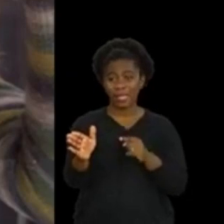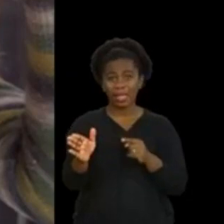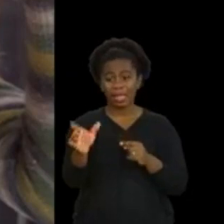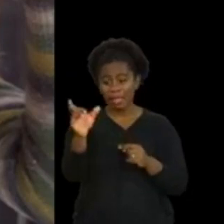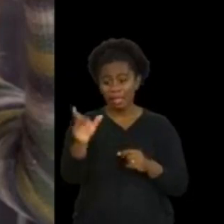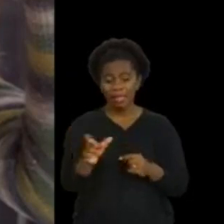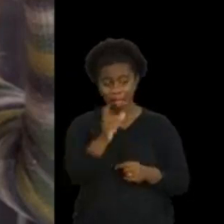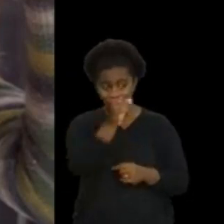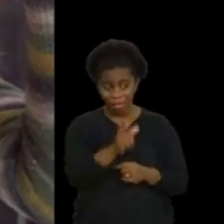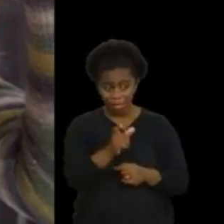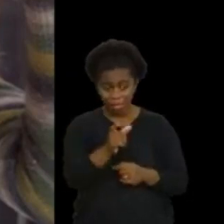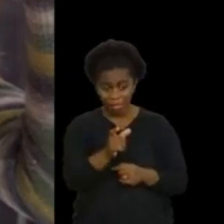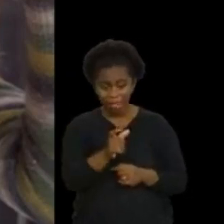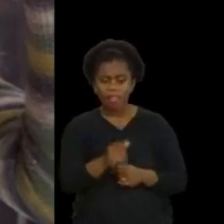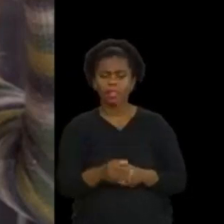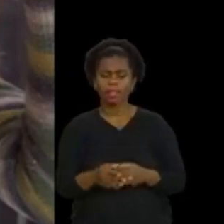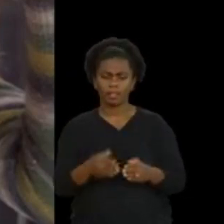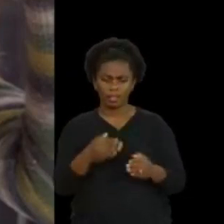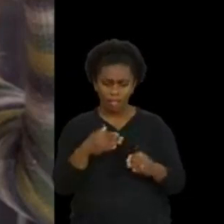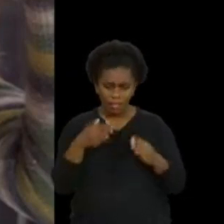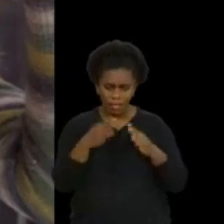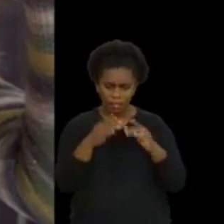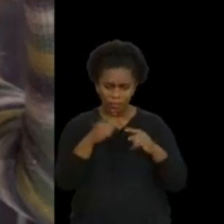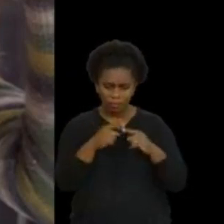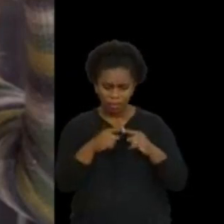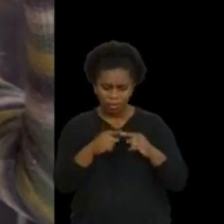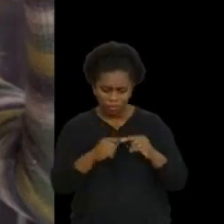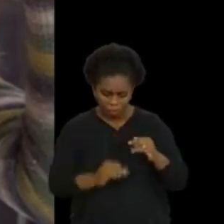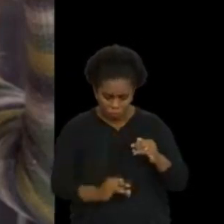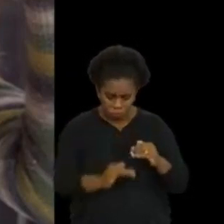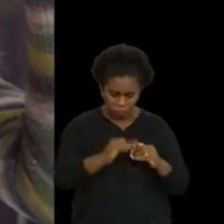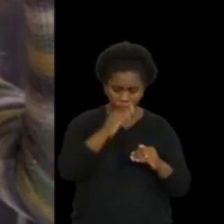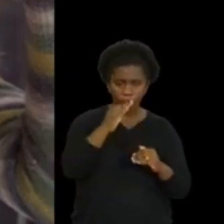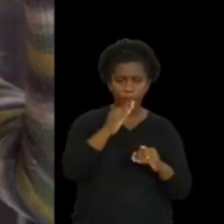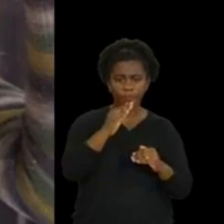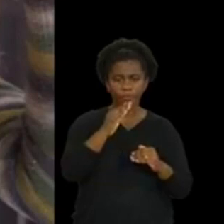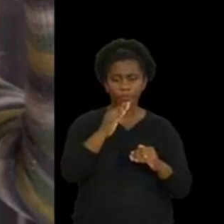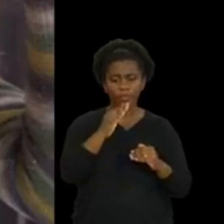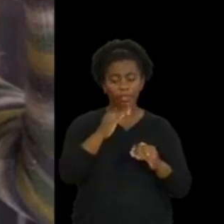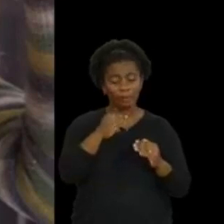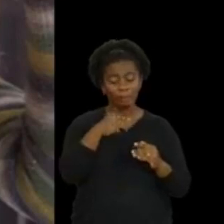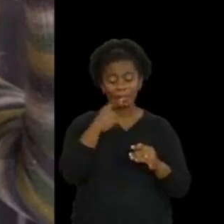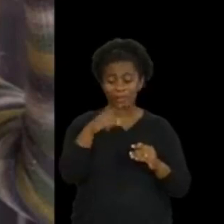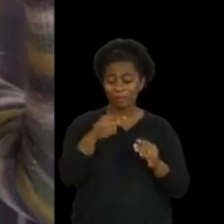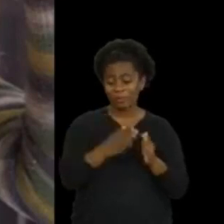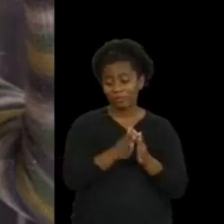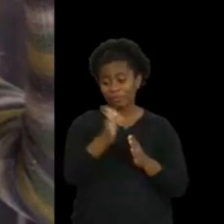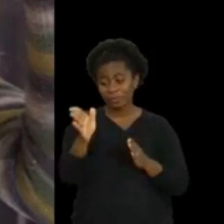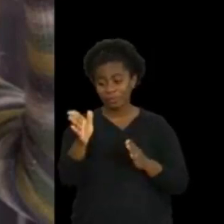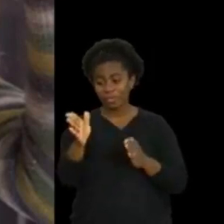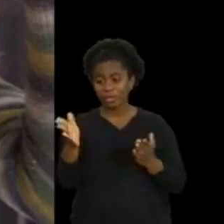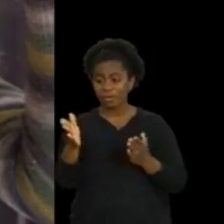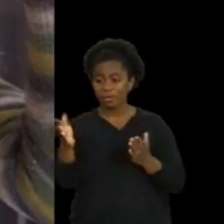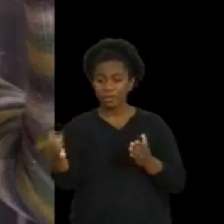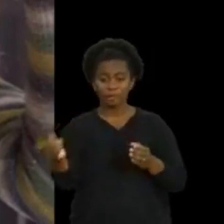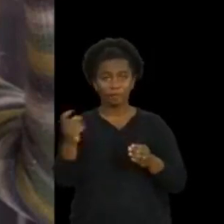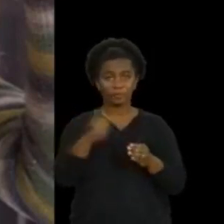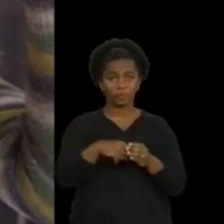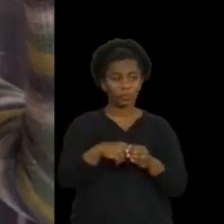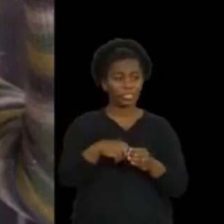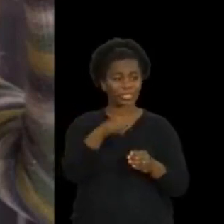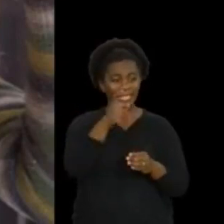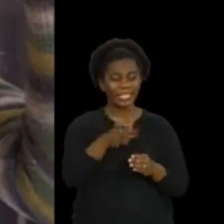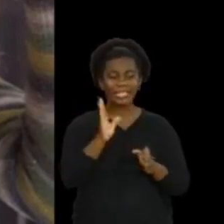igreja, se afastou e no resgate voltou. E agora eu quero dizer para vocês que já recebeu o